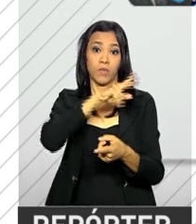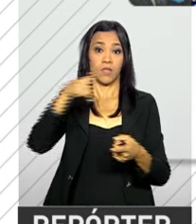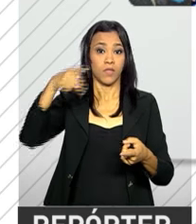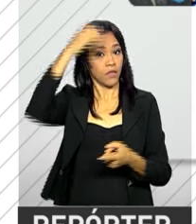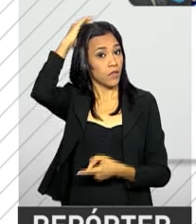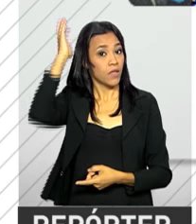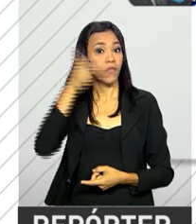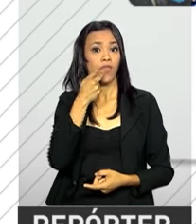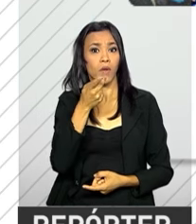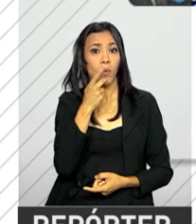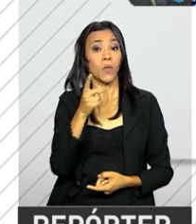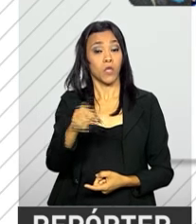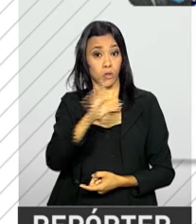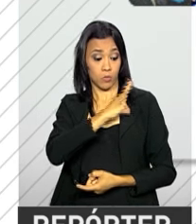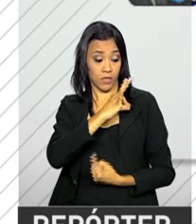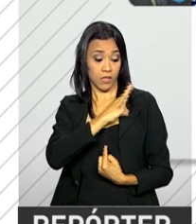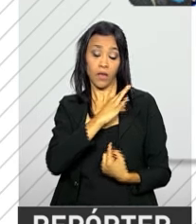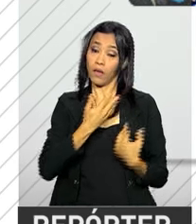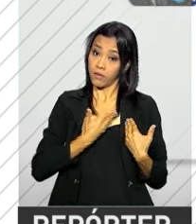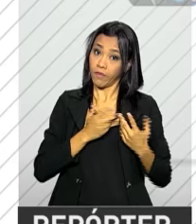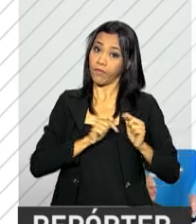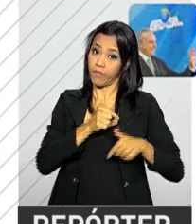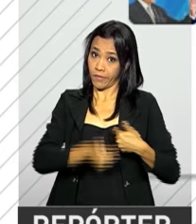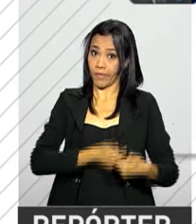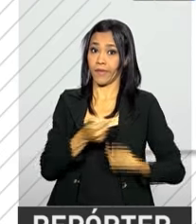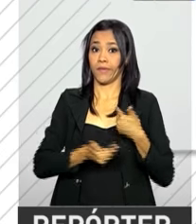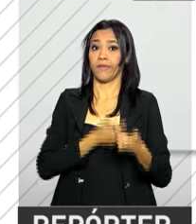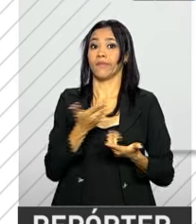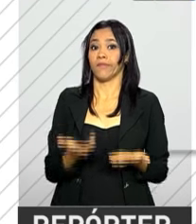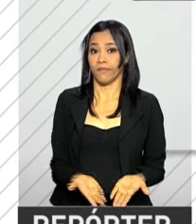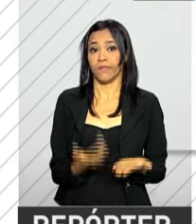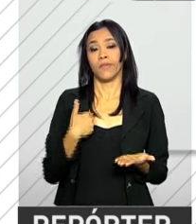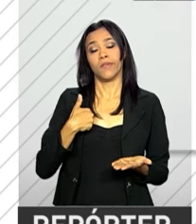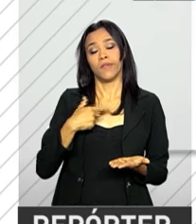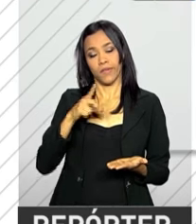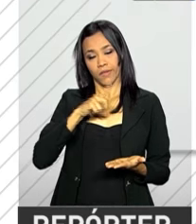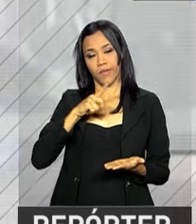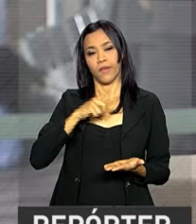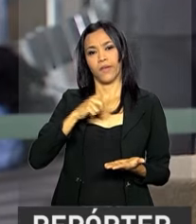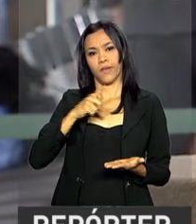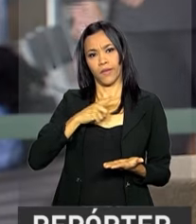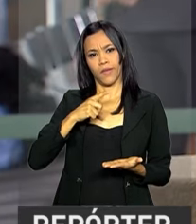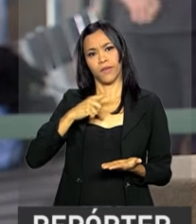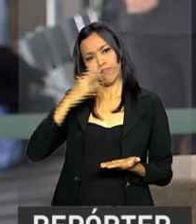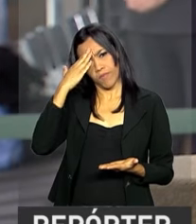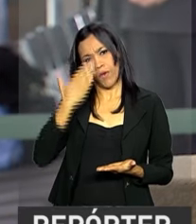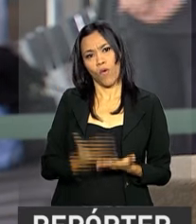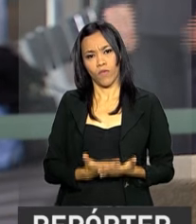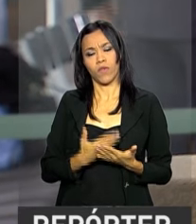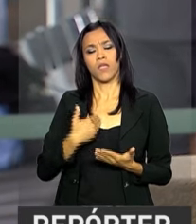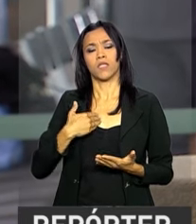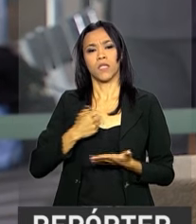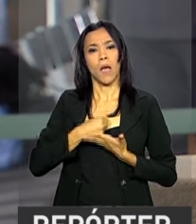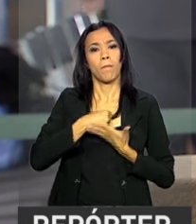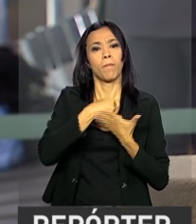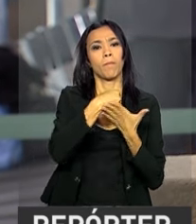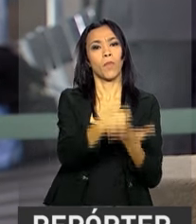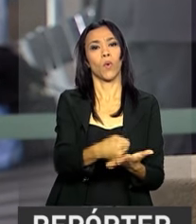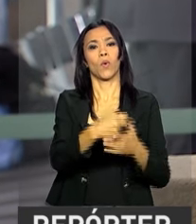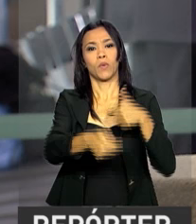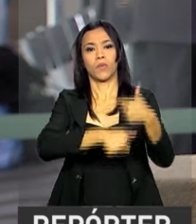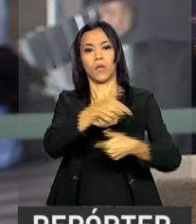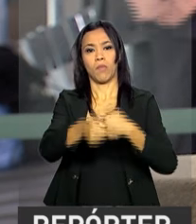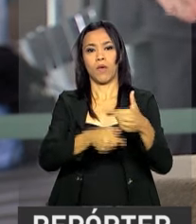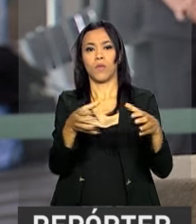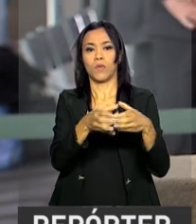policiais estavam cumprindo o seu dever e que ele tem confiança e apoia o trabalho de policiais